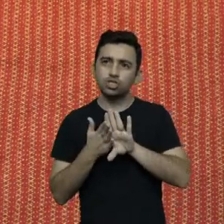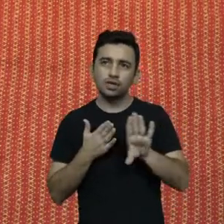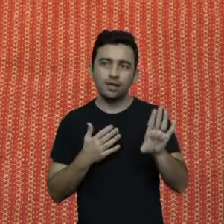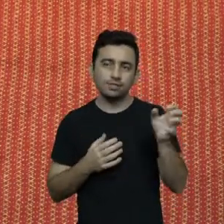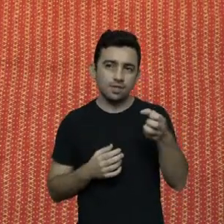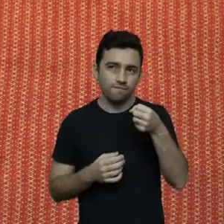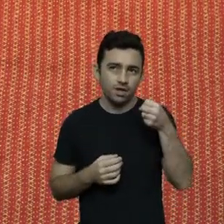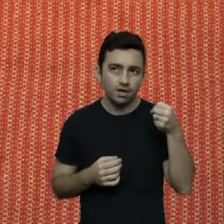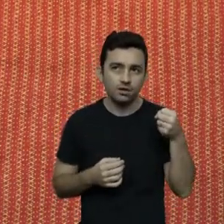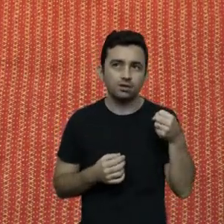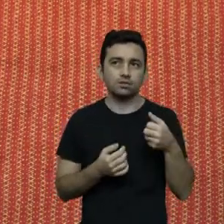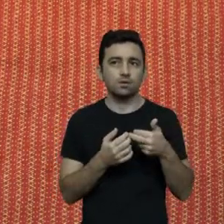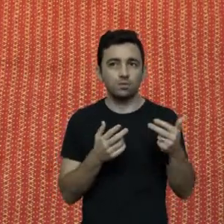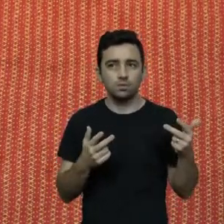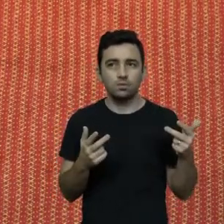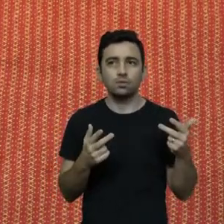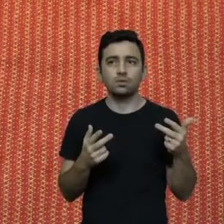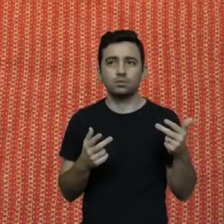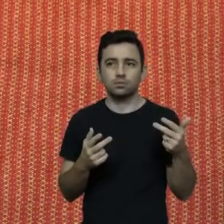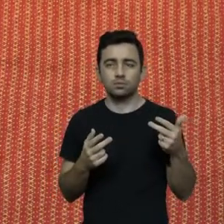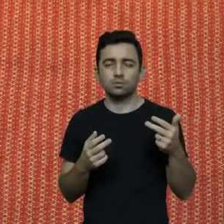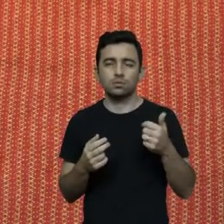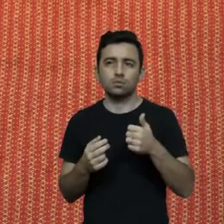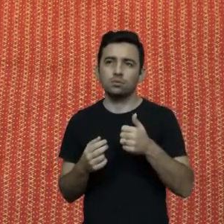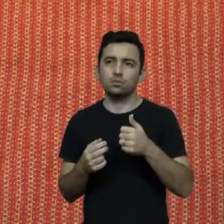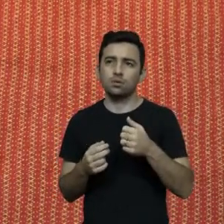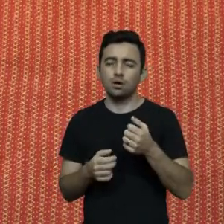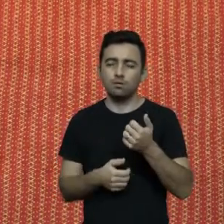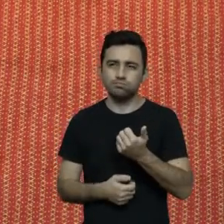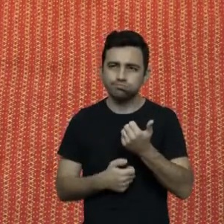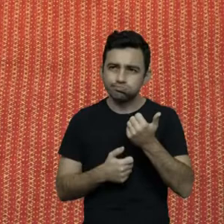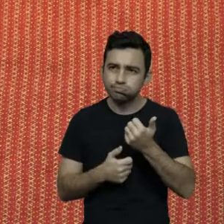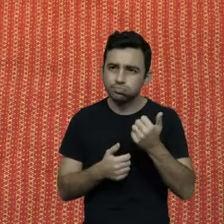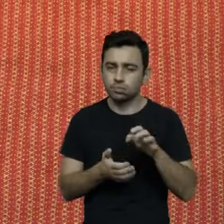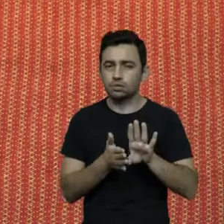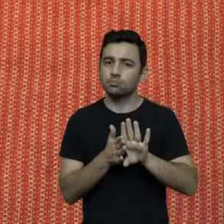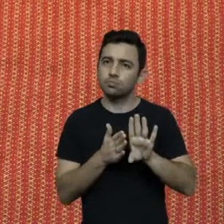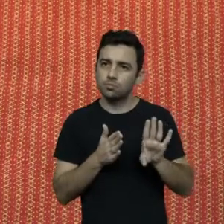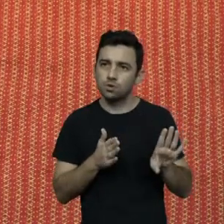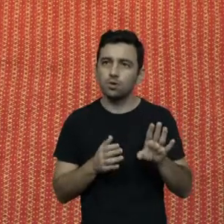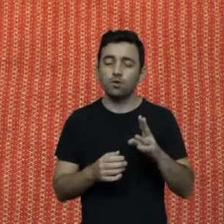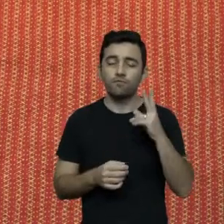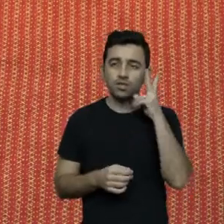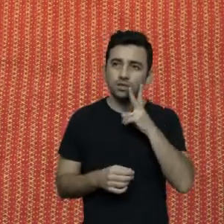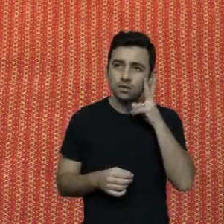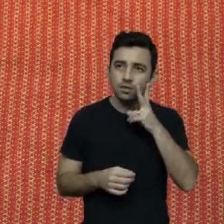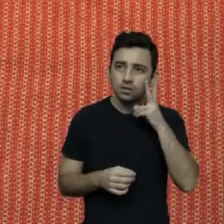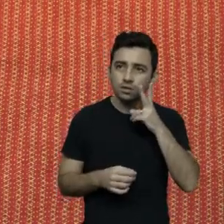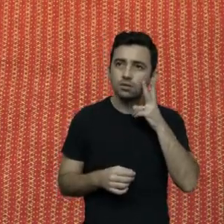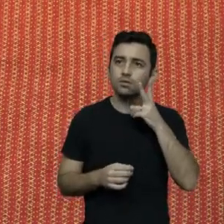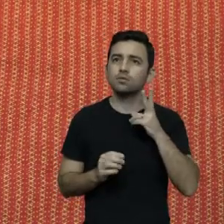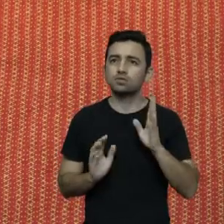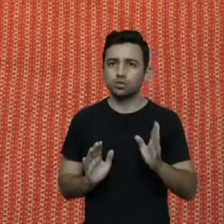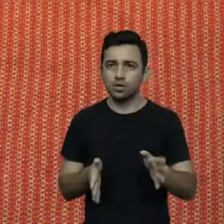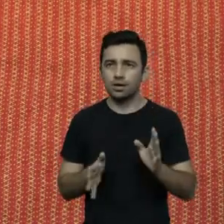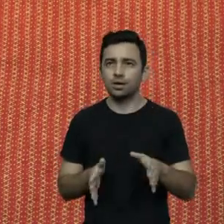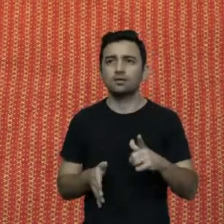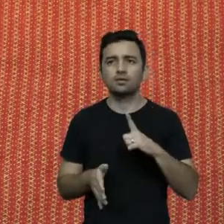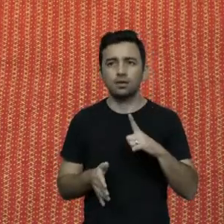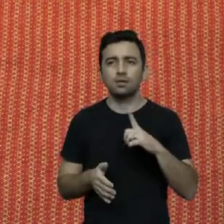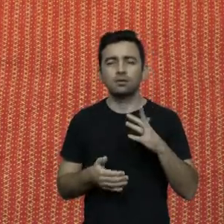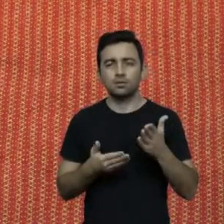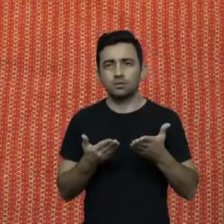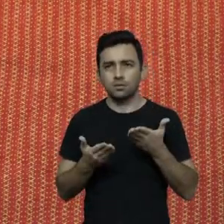tem um tratamento o espumante Catarinense que já tem o tratamento ovinho de Santa Catarina que já tem um